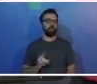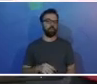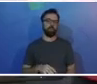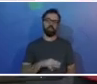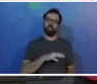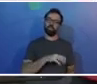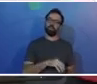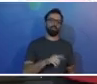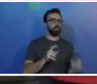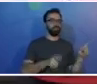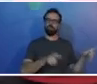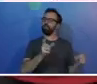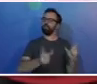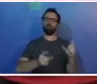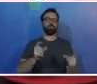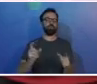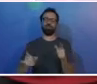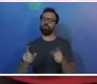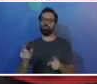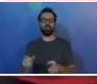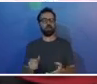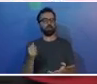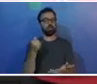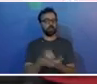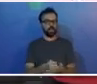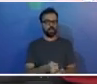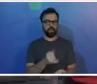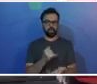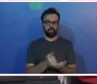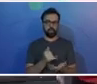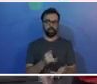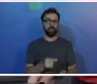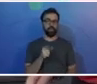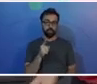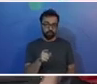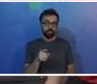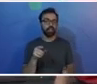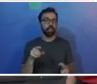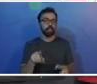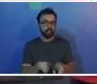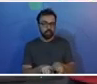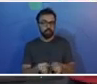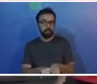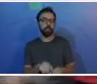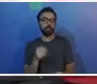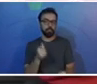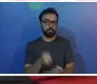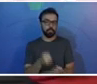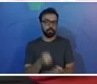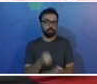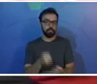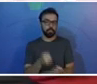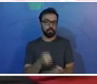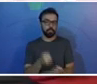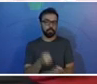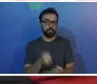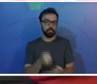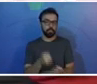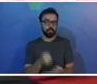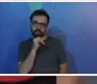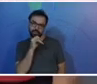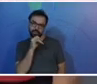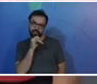compram qualquer produto pagam impostos, inclusive as crianças. Por exemplo, quando compra